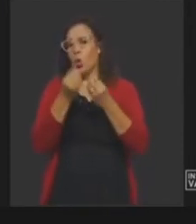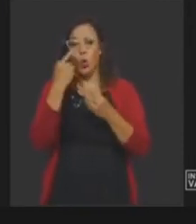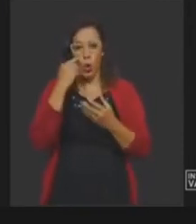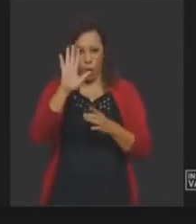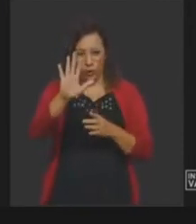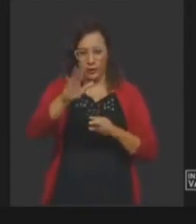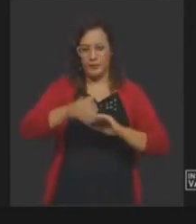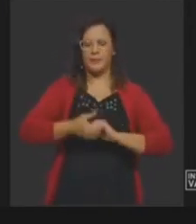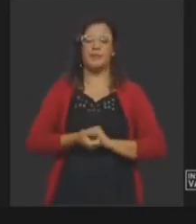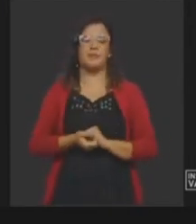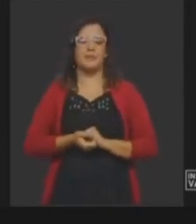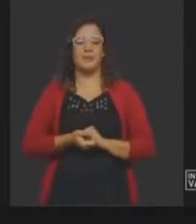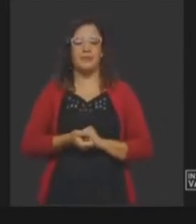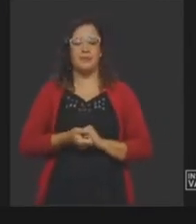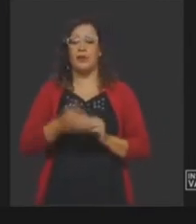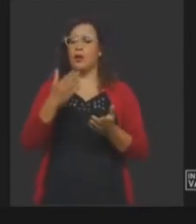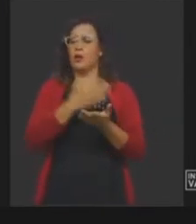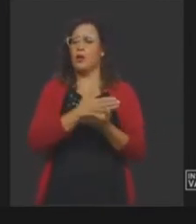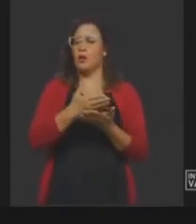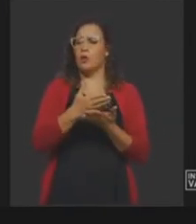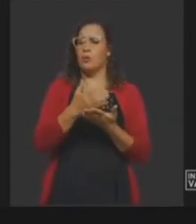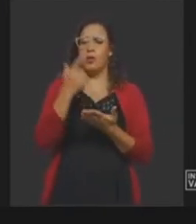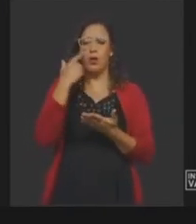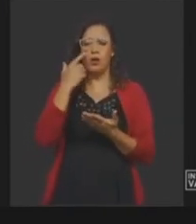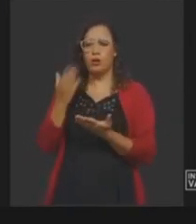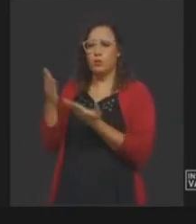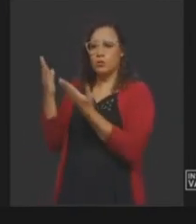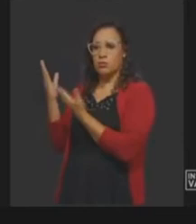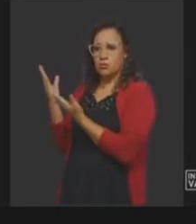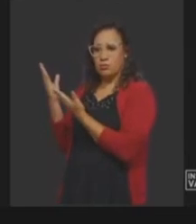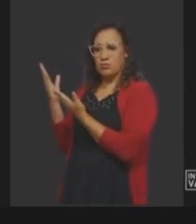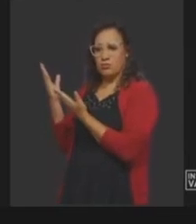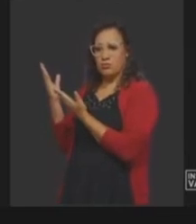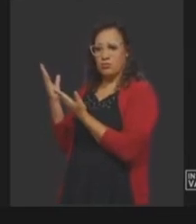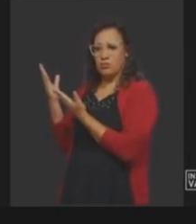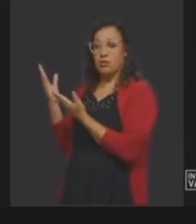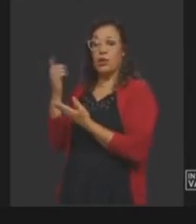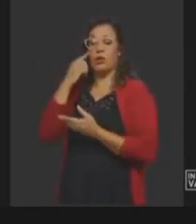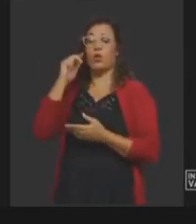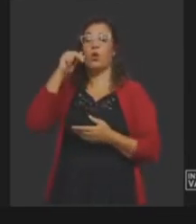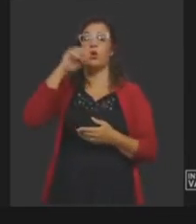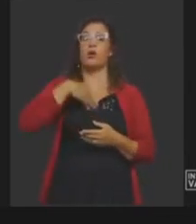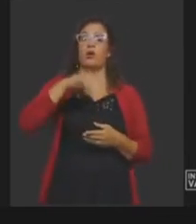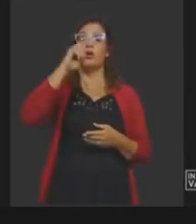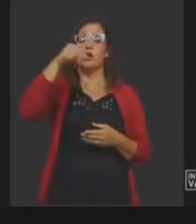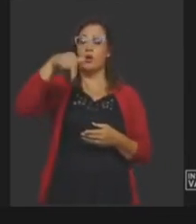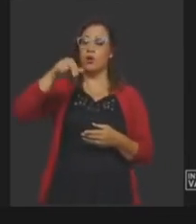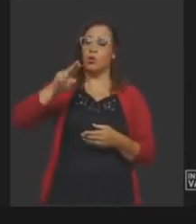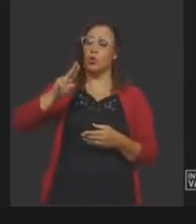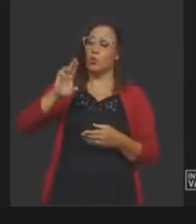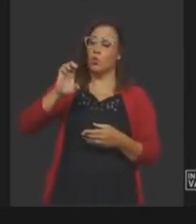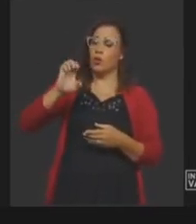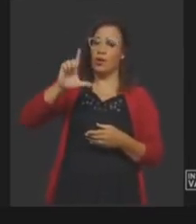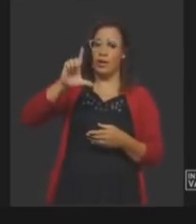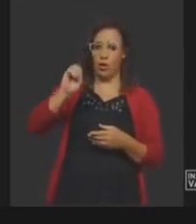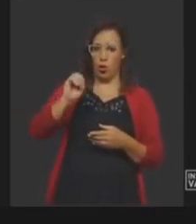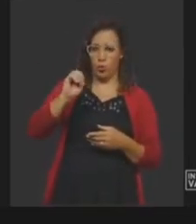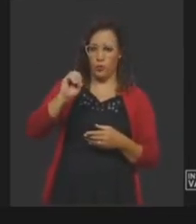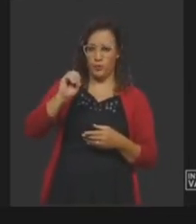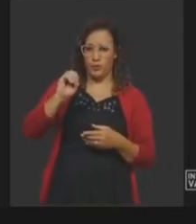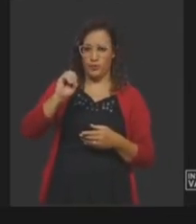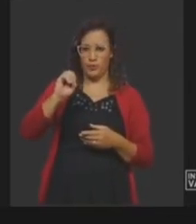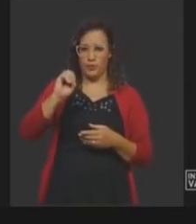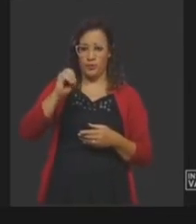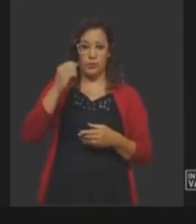aqui, começando aqui na parte de cima dessa figura, onde mostra o núcleo de uma célula. Essa célula aqui, está